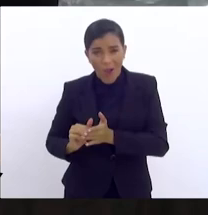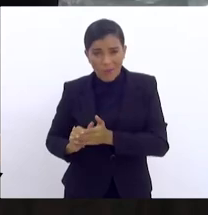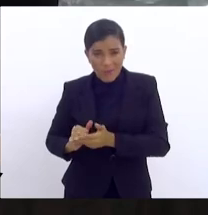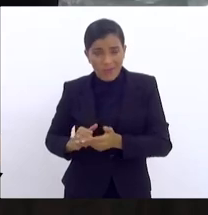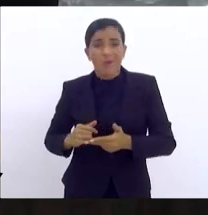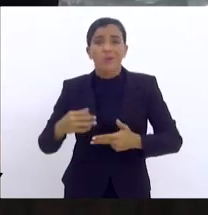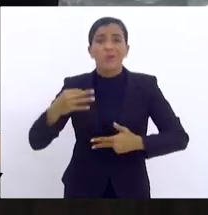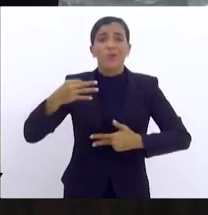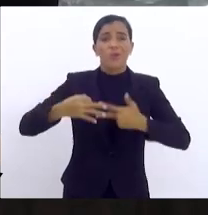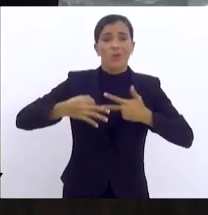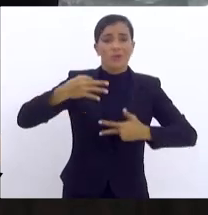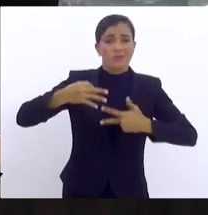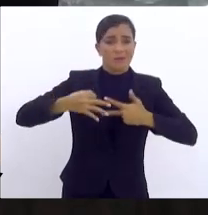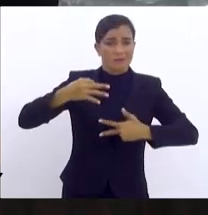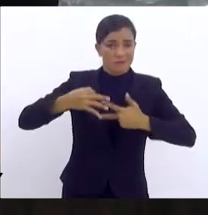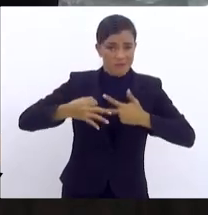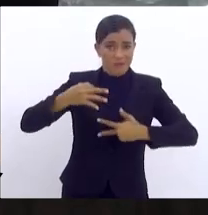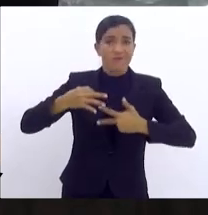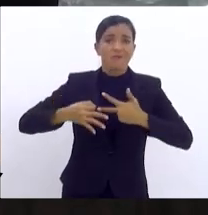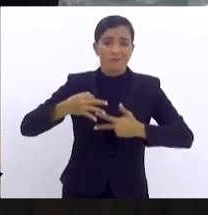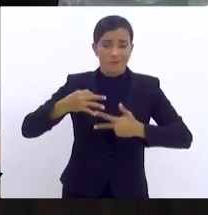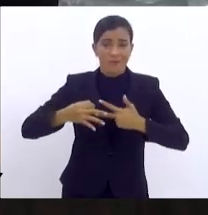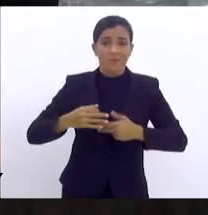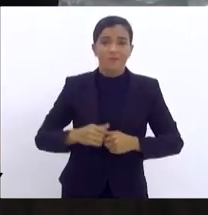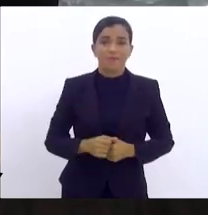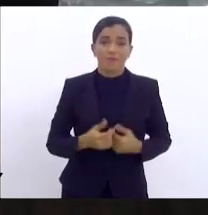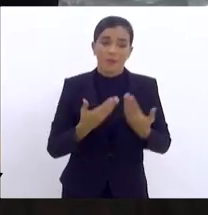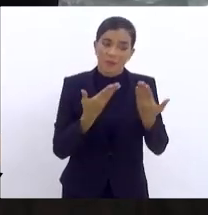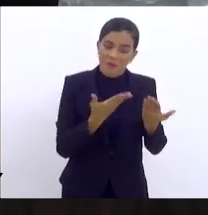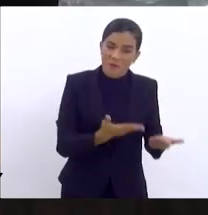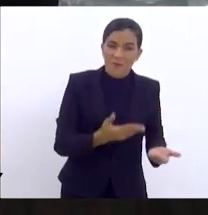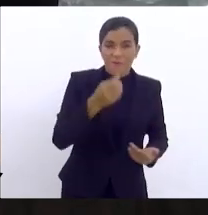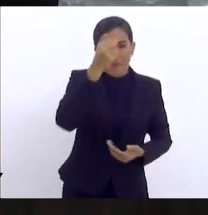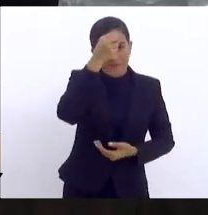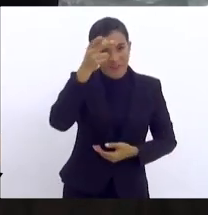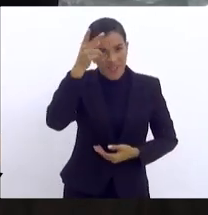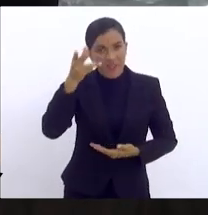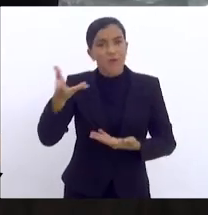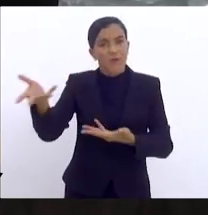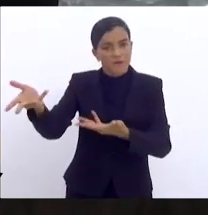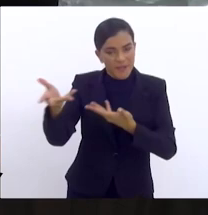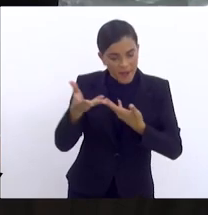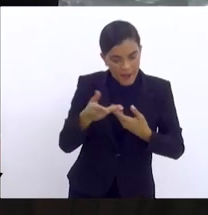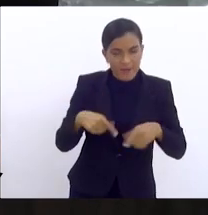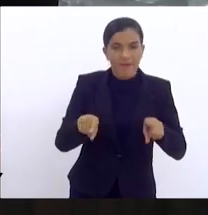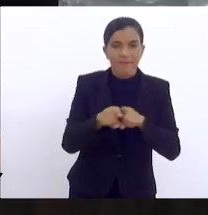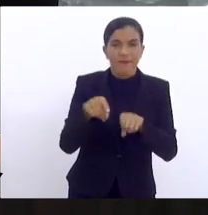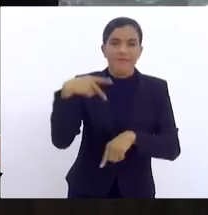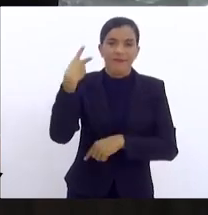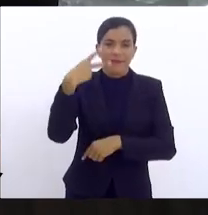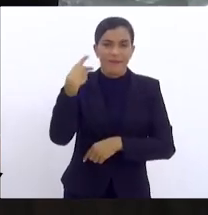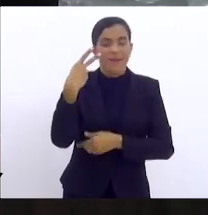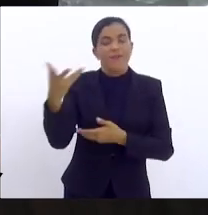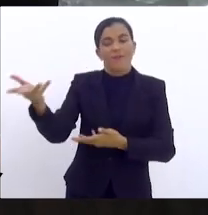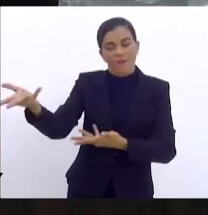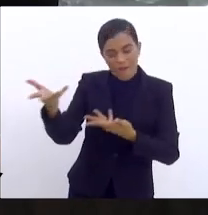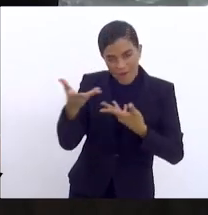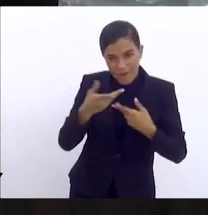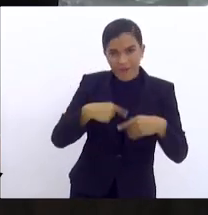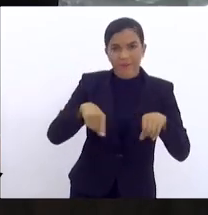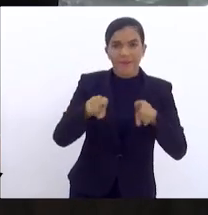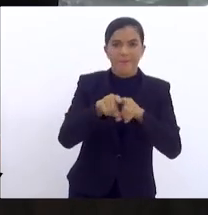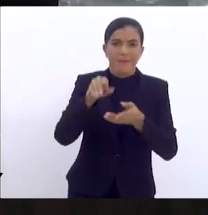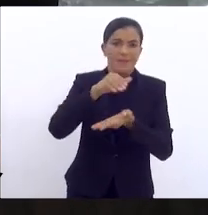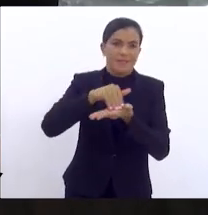muito bem colocado que foi convidado Senhor Prefeito foram convidados senhor de Vereadores foram convidados